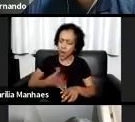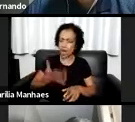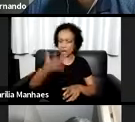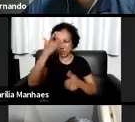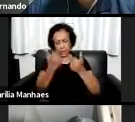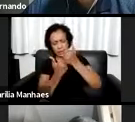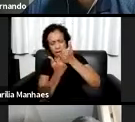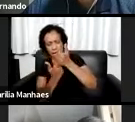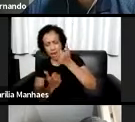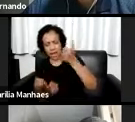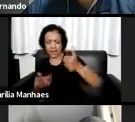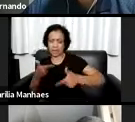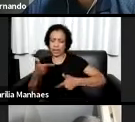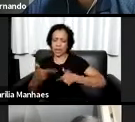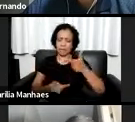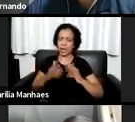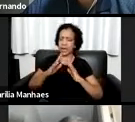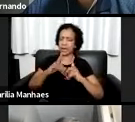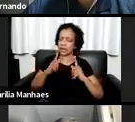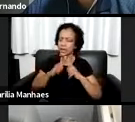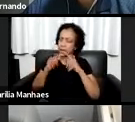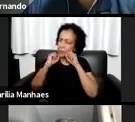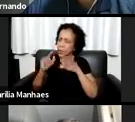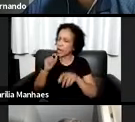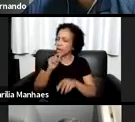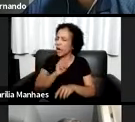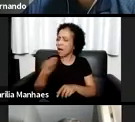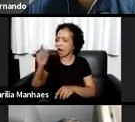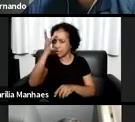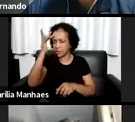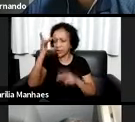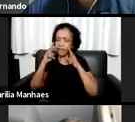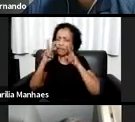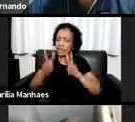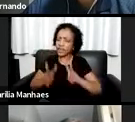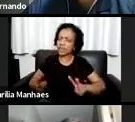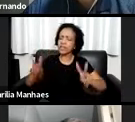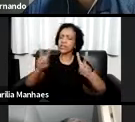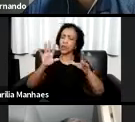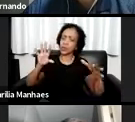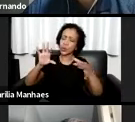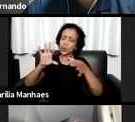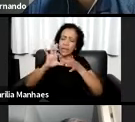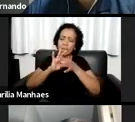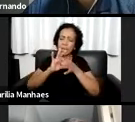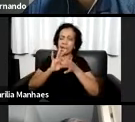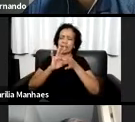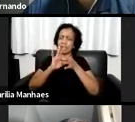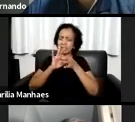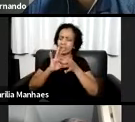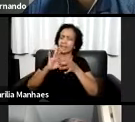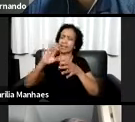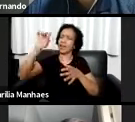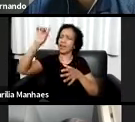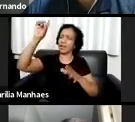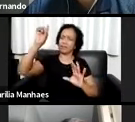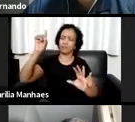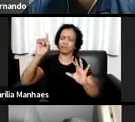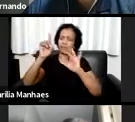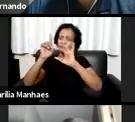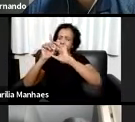fé. Dá-nos neste tempo, Senhor, uma mesma visão, uma visão de unidade no Senhor, uma visão, ó Pai querido, em